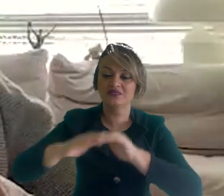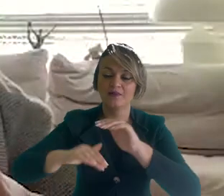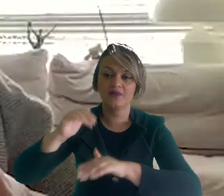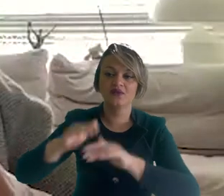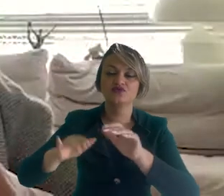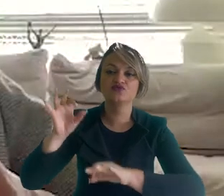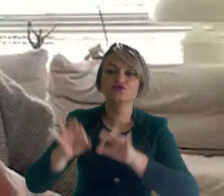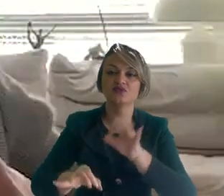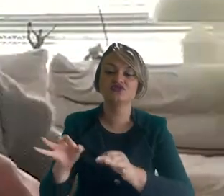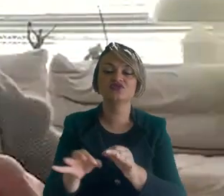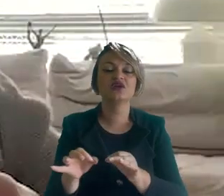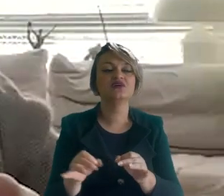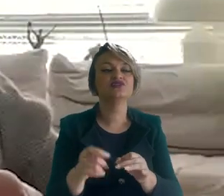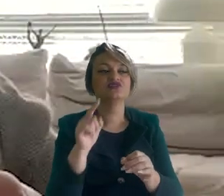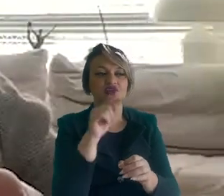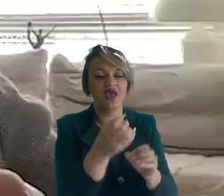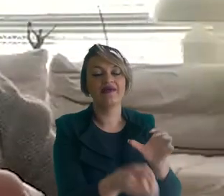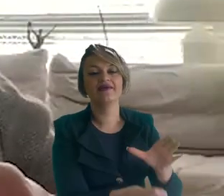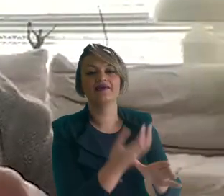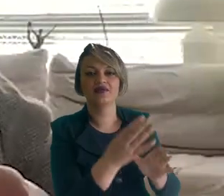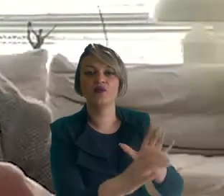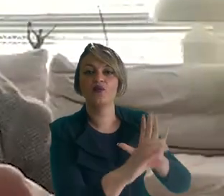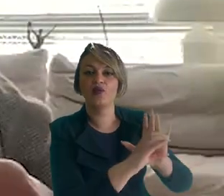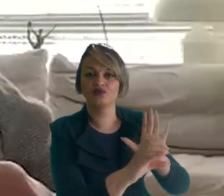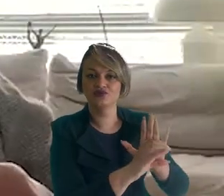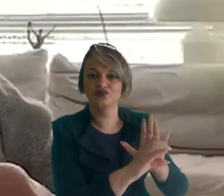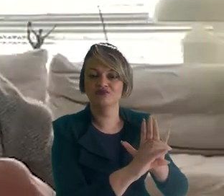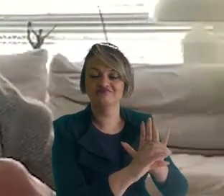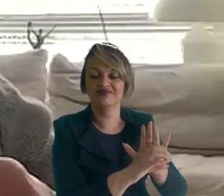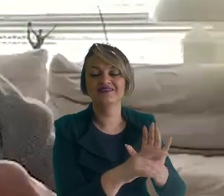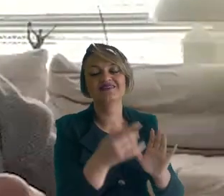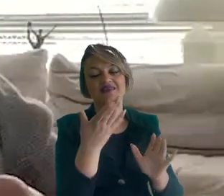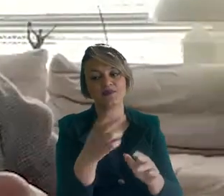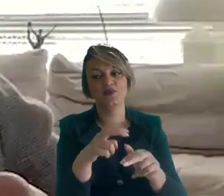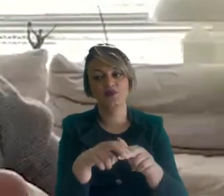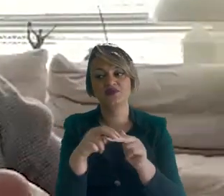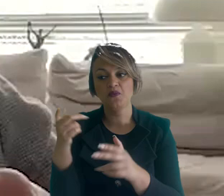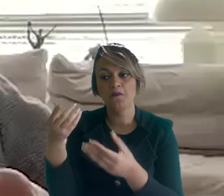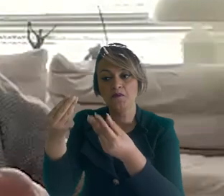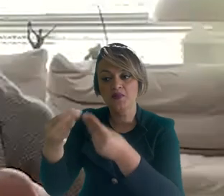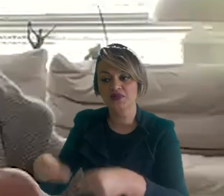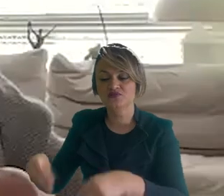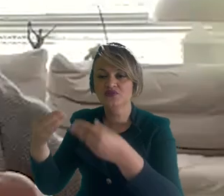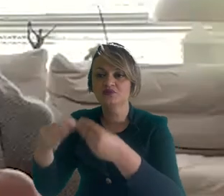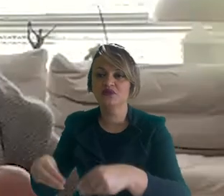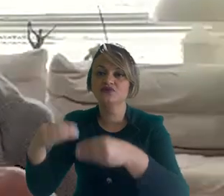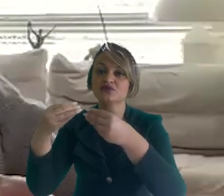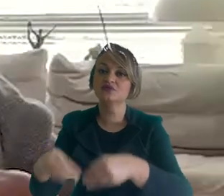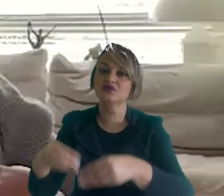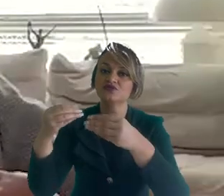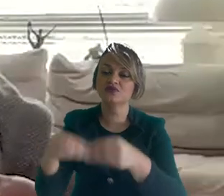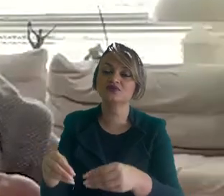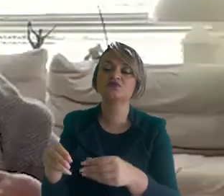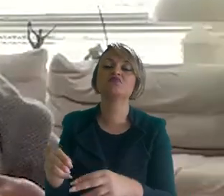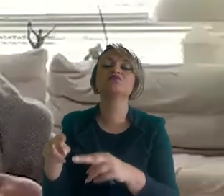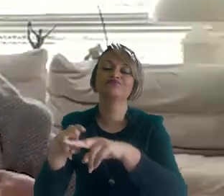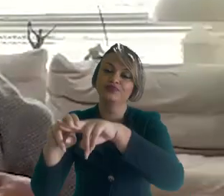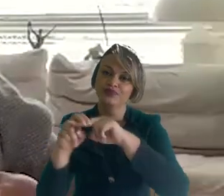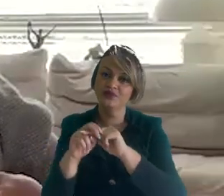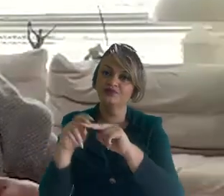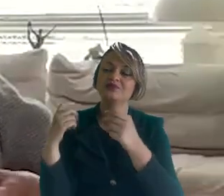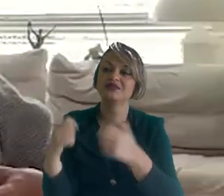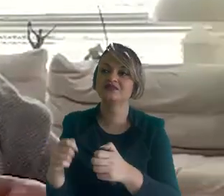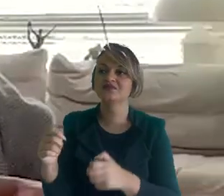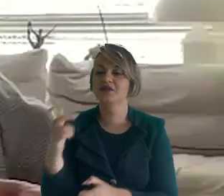de que deriva ou pode derivar um fenômeno venoso que justifica a pretensão